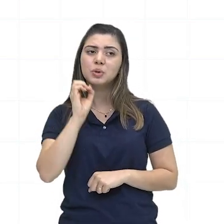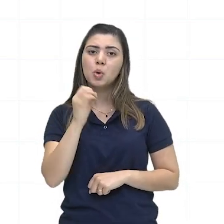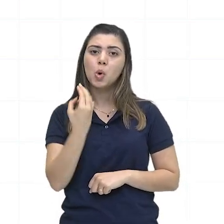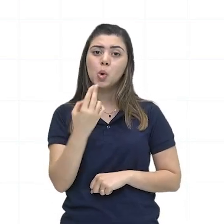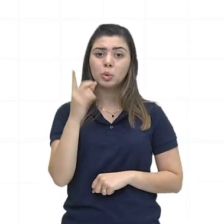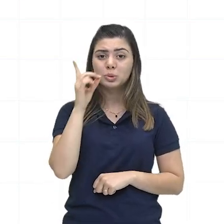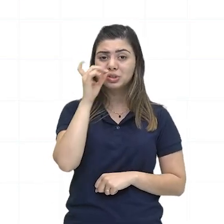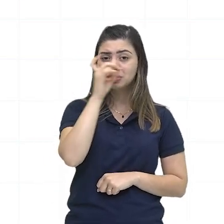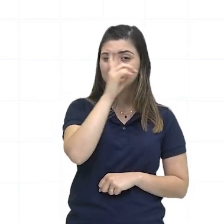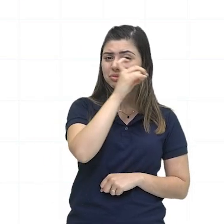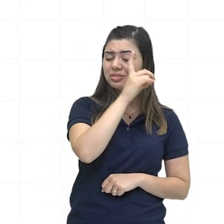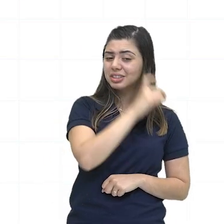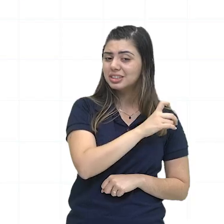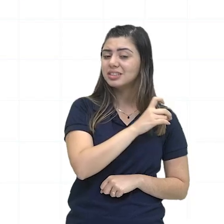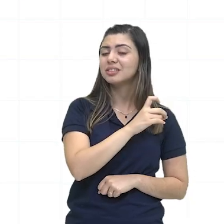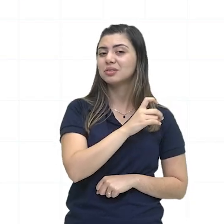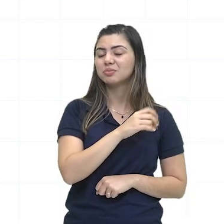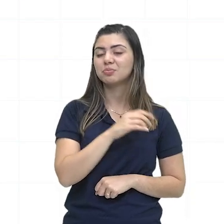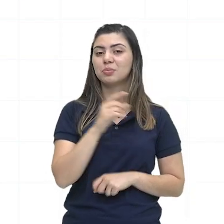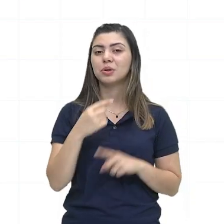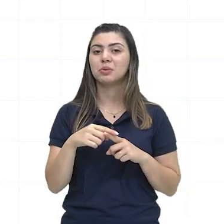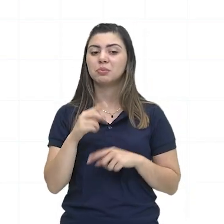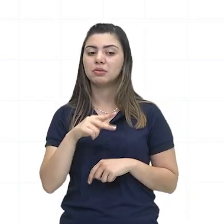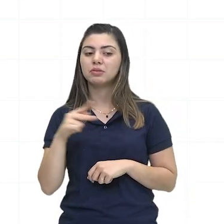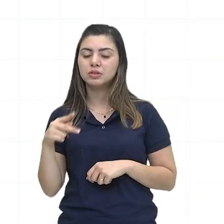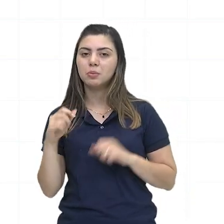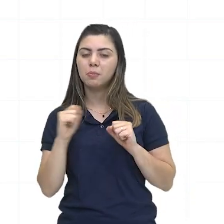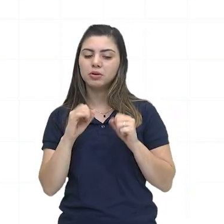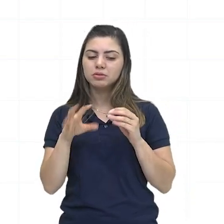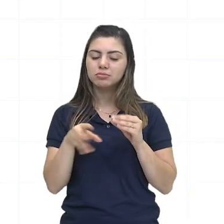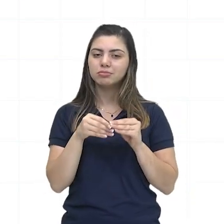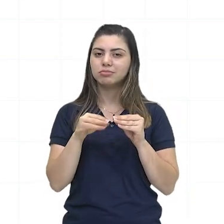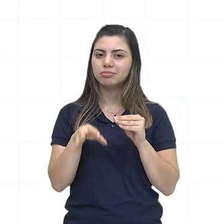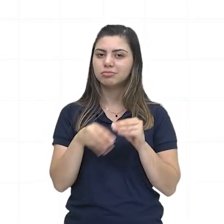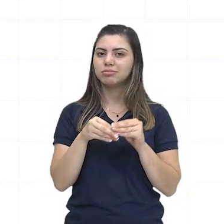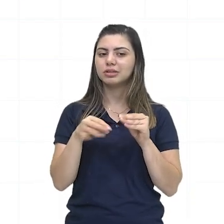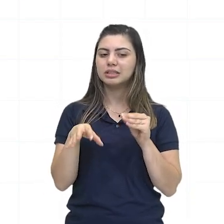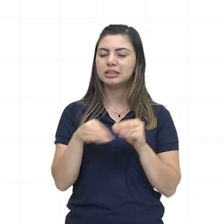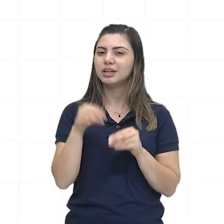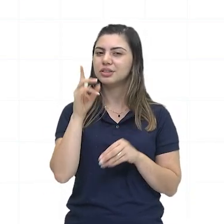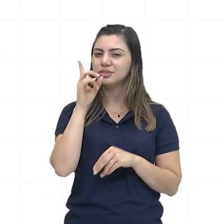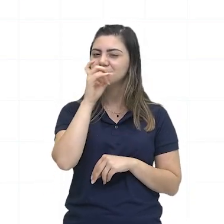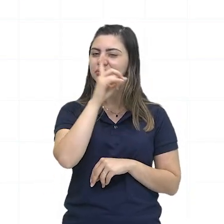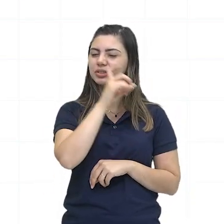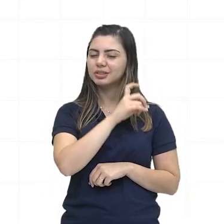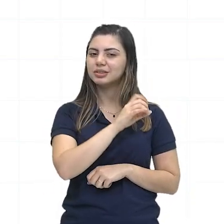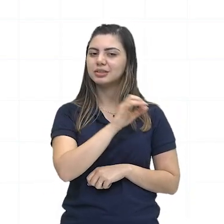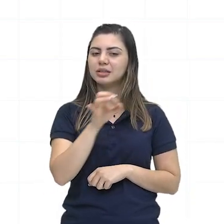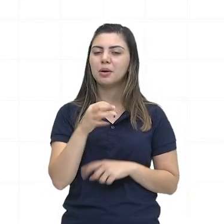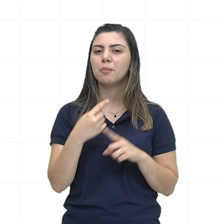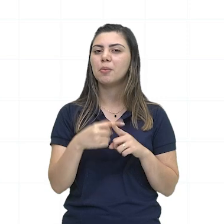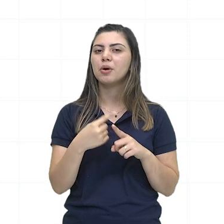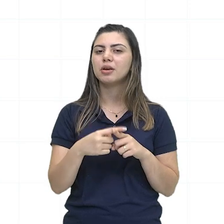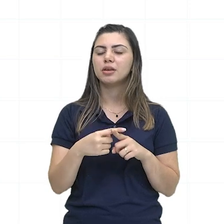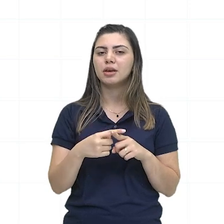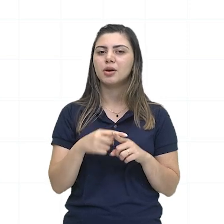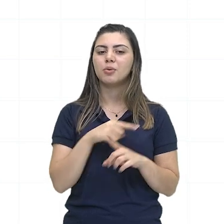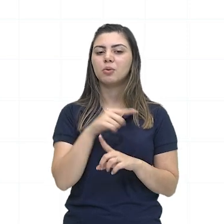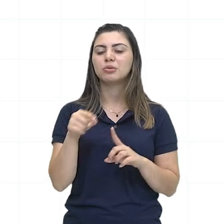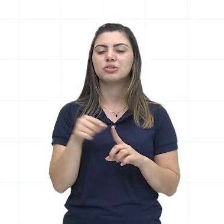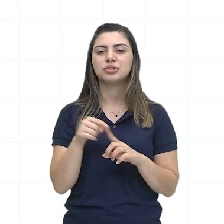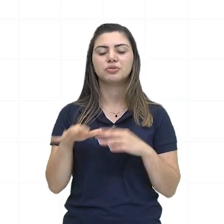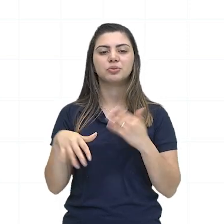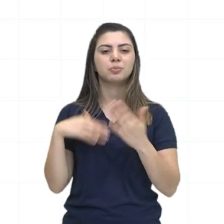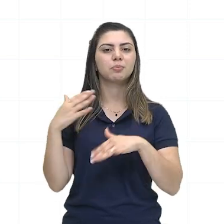realizada, mas que com o tempo o professor vai colocando aí um grau de dificuldade justamente para desenvolver,